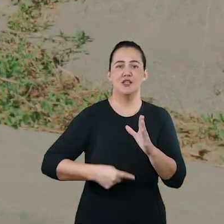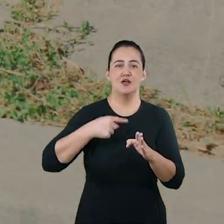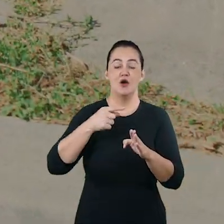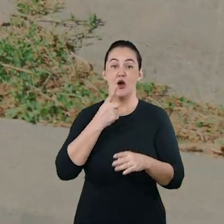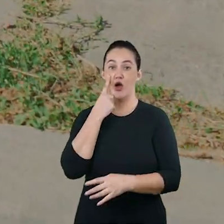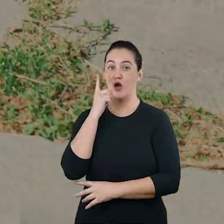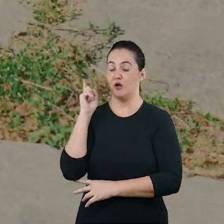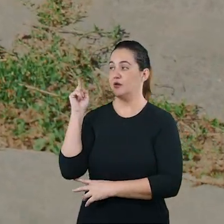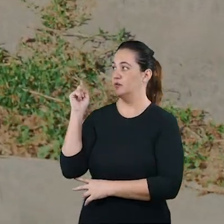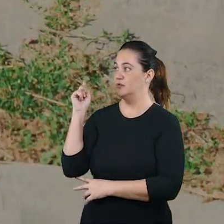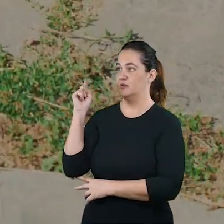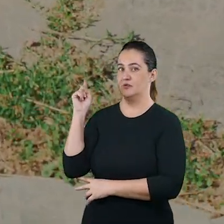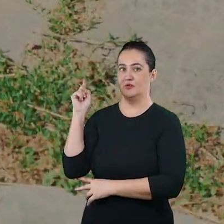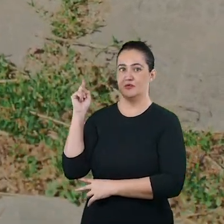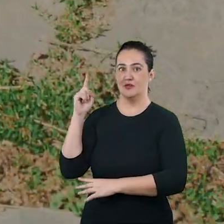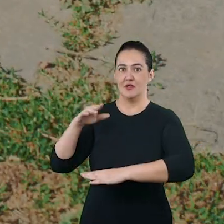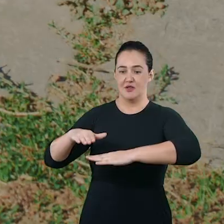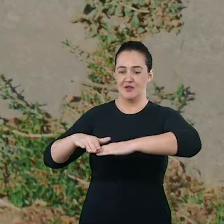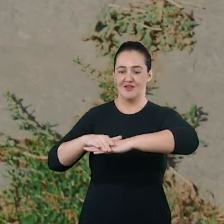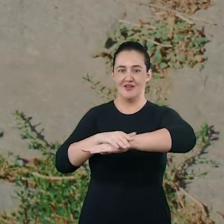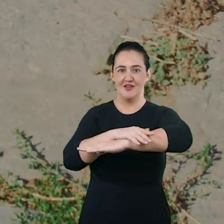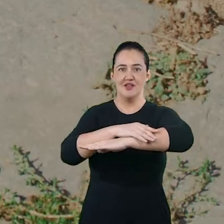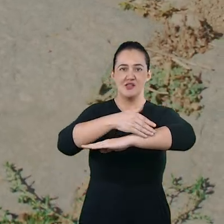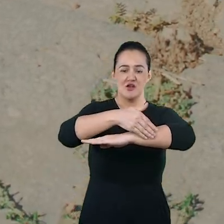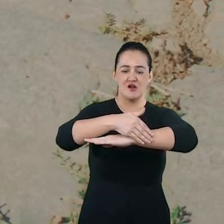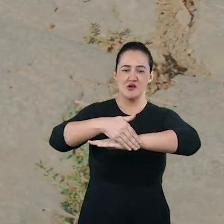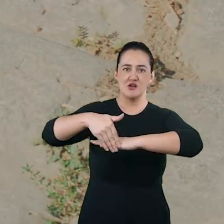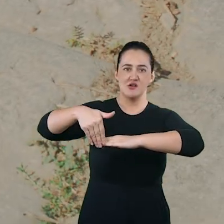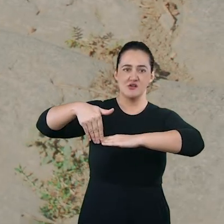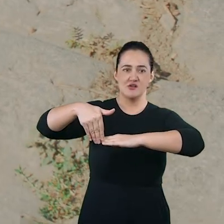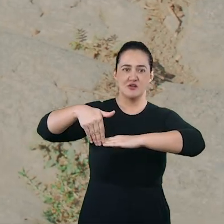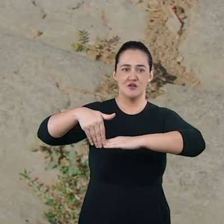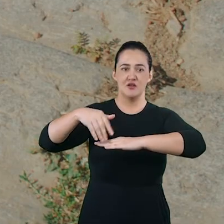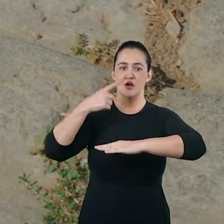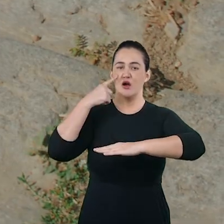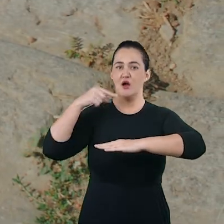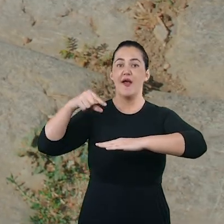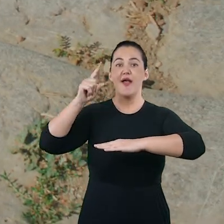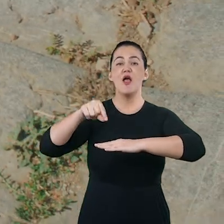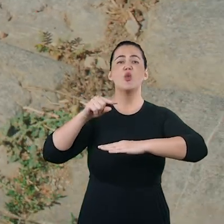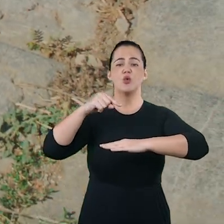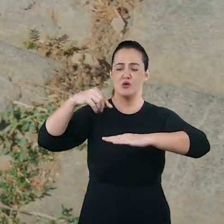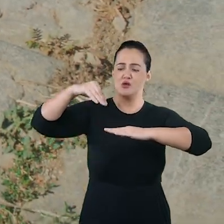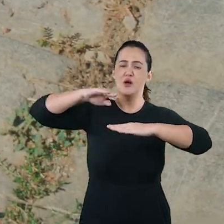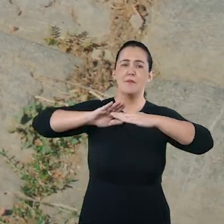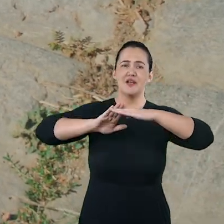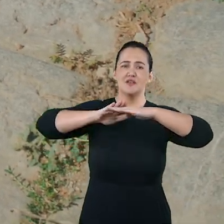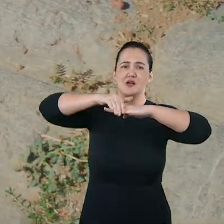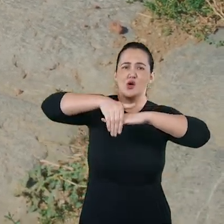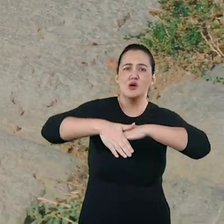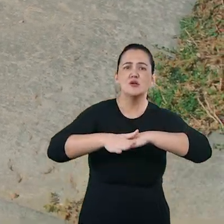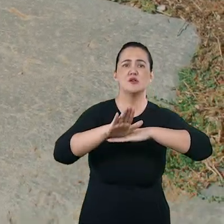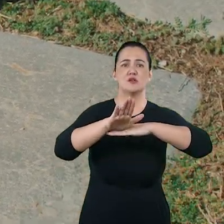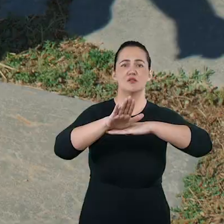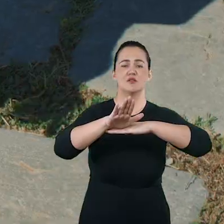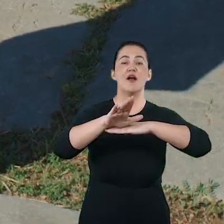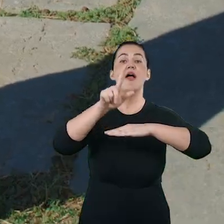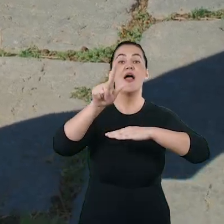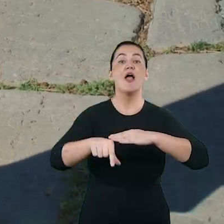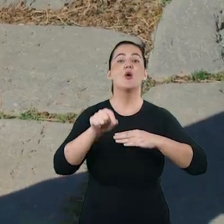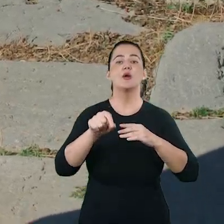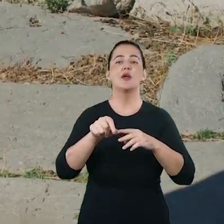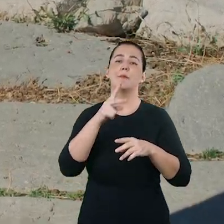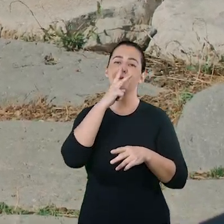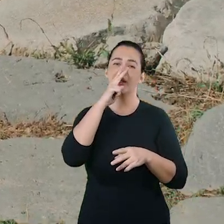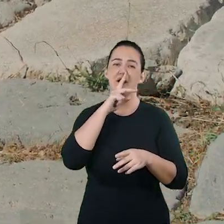ponto aqui, aqui. Você percebe aqui também em vários pontos. O que é esse afundado aqui? São as carruagens